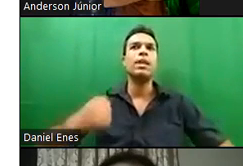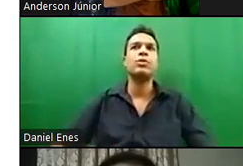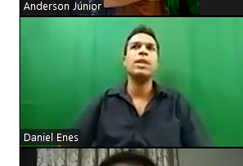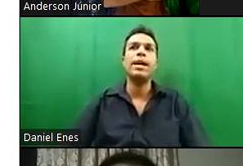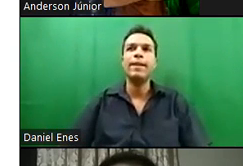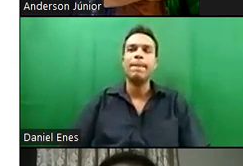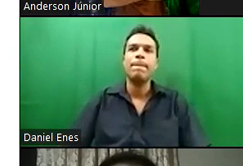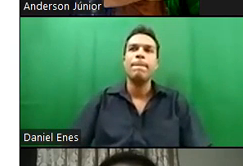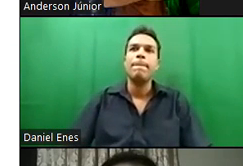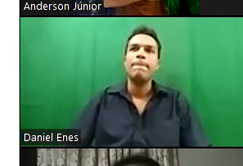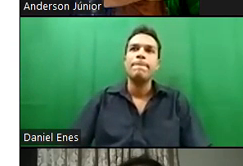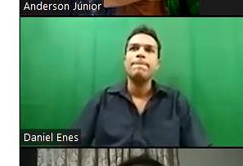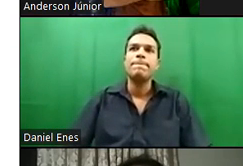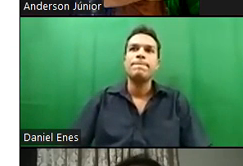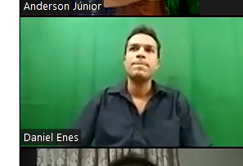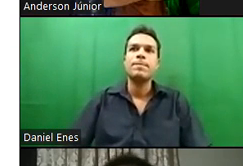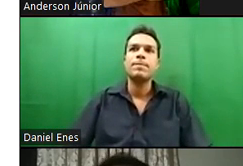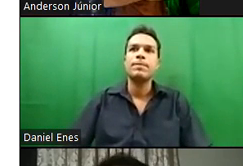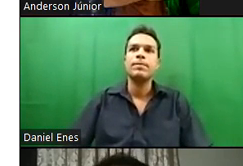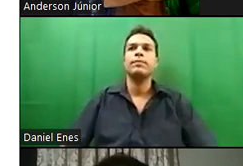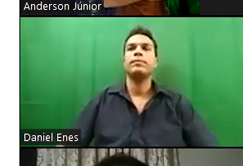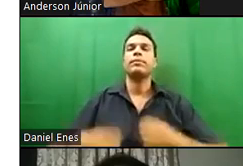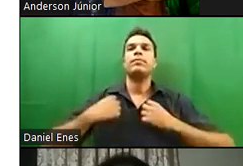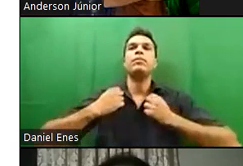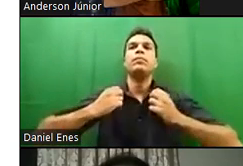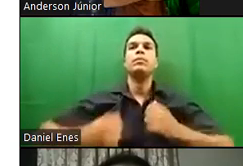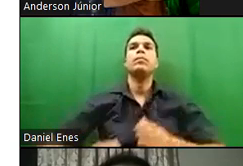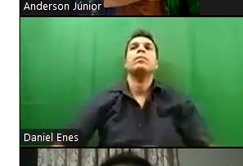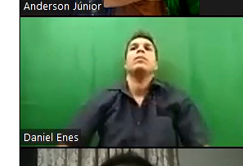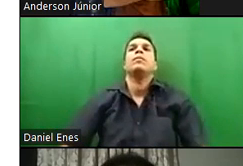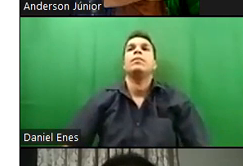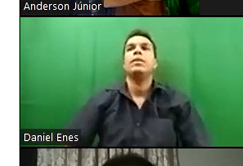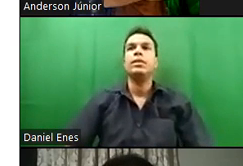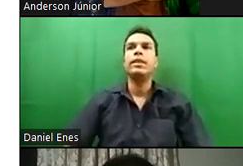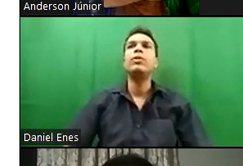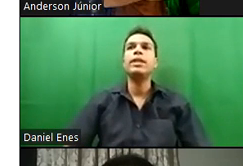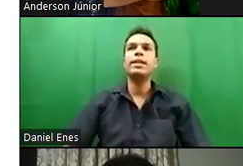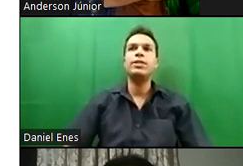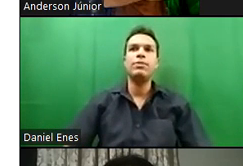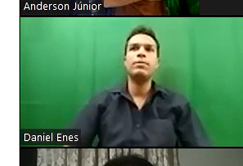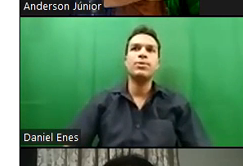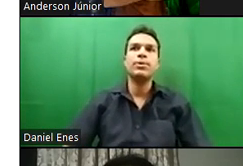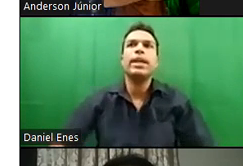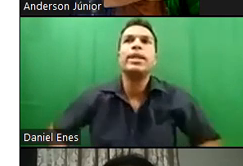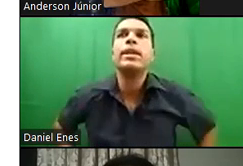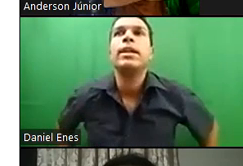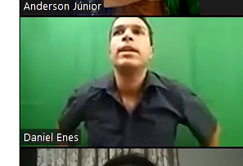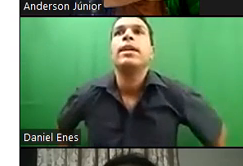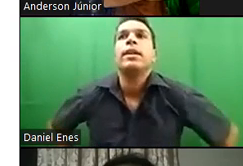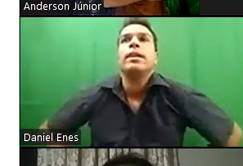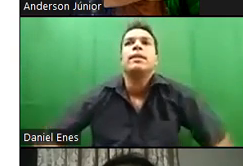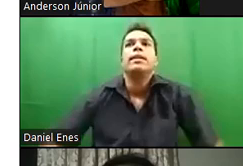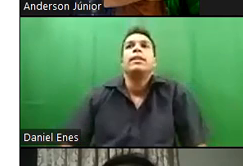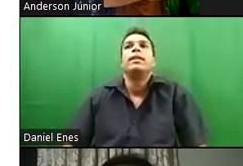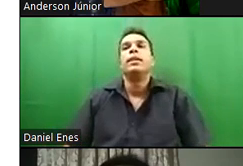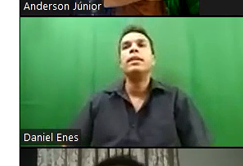instituição particular, eu e o Anderson somos da Unig. da Unig aqui de Nova Iguaçu, né? Isso, só que